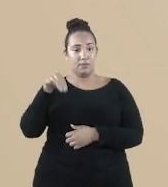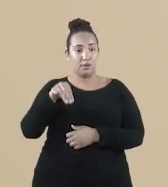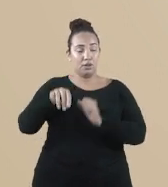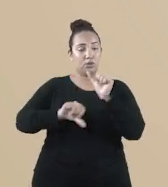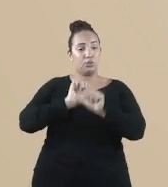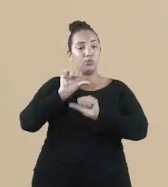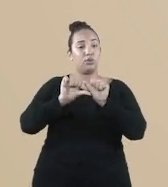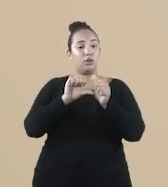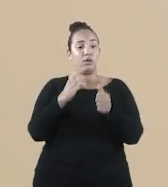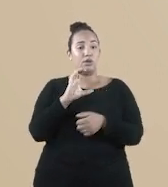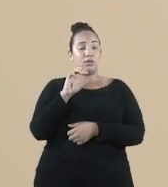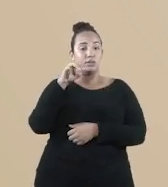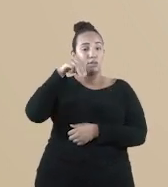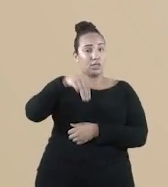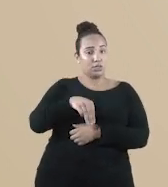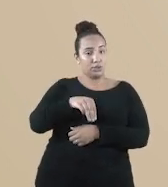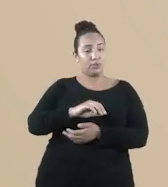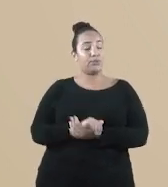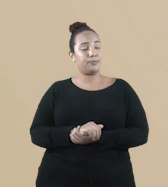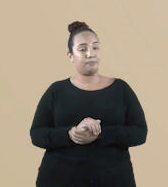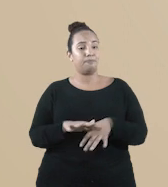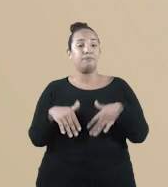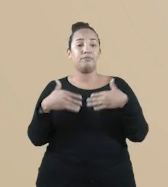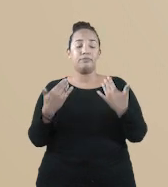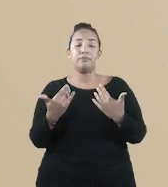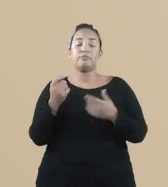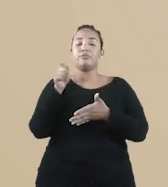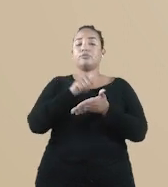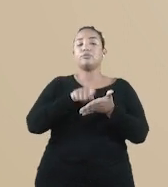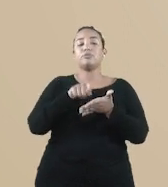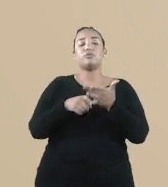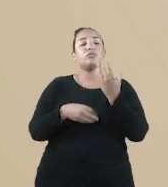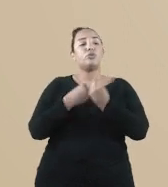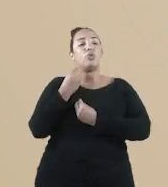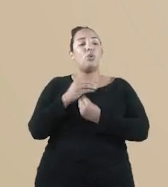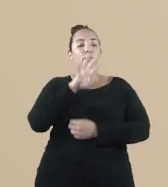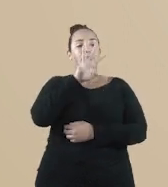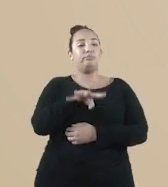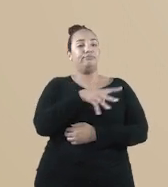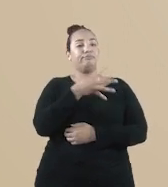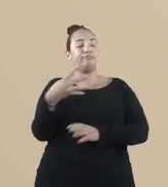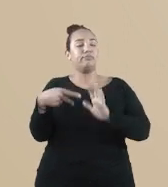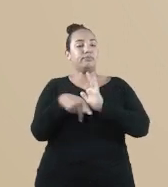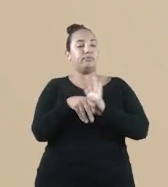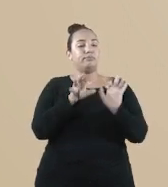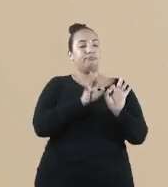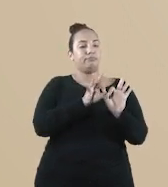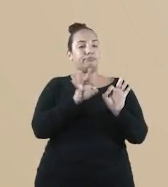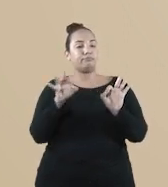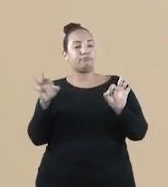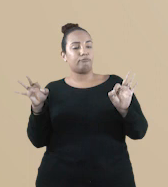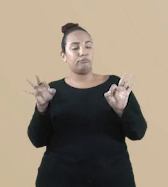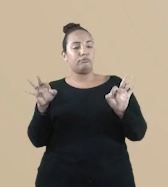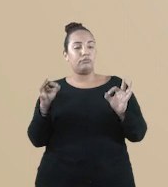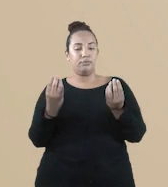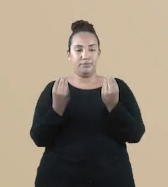12,456 metros em centímetros. Para isso, vamos escrever a tabela de unidades de comprimento